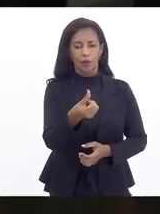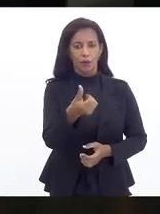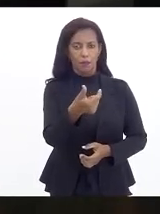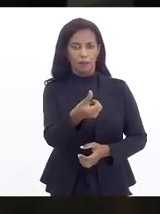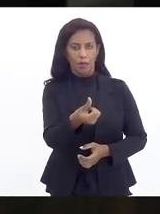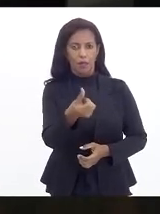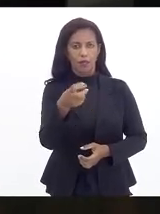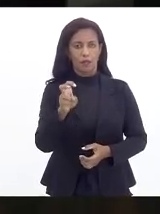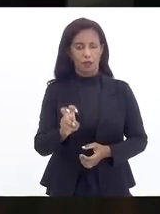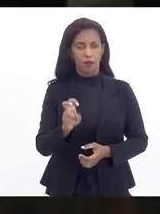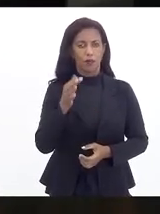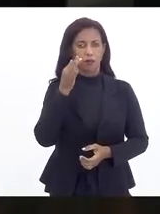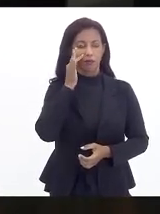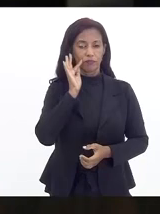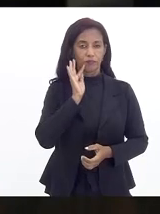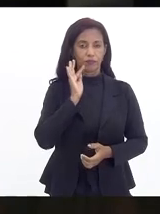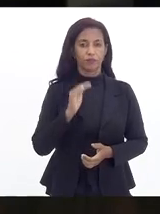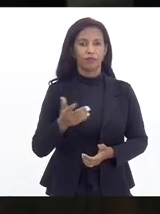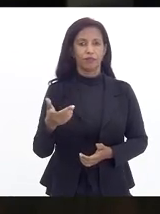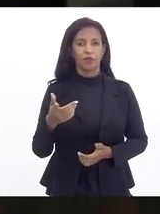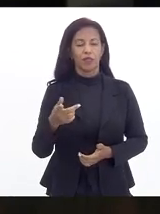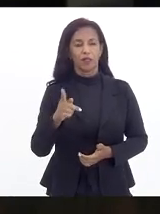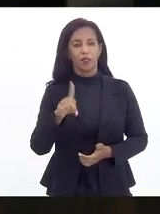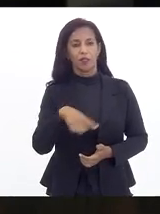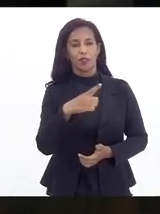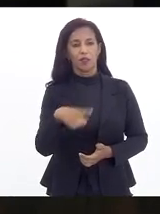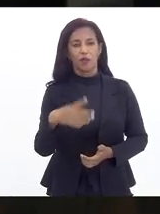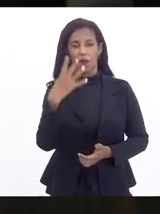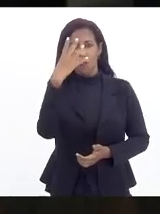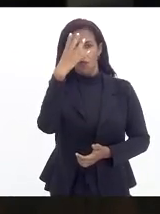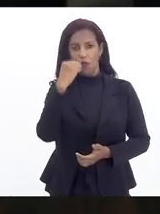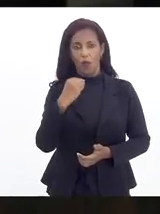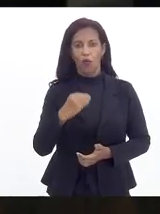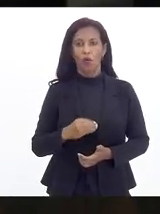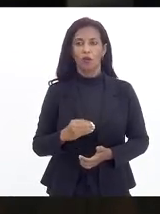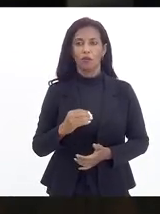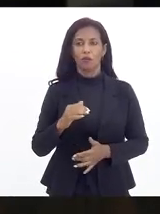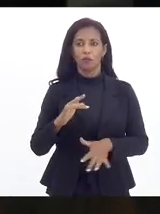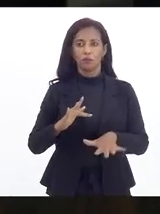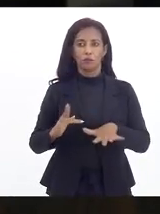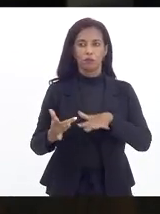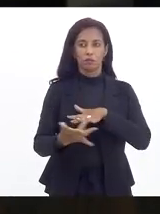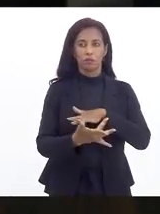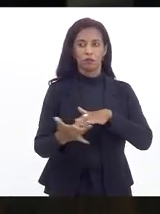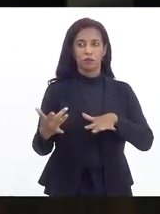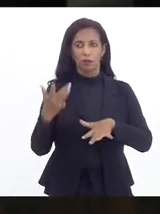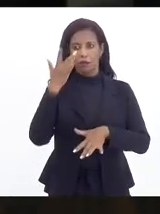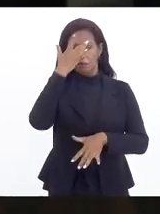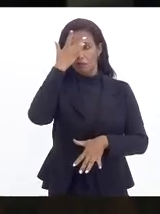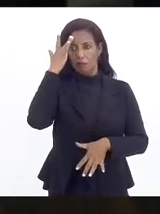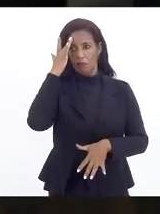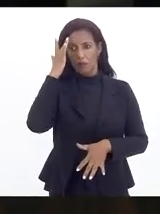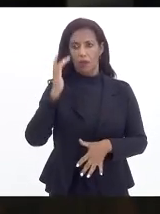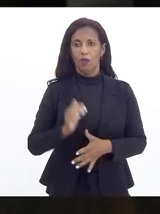20, da autoria do deputado Flávio Serafini, que veda a utilização de fotos obtidas em redes sociais de pessoas sem passagem prévia pelo